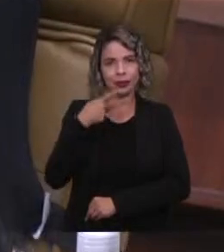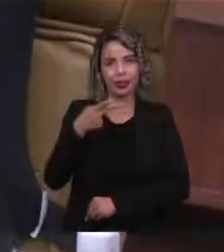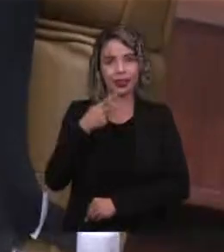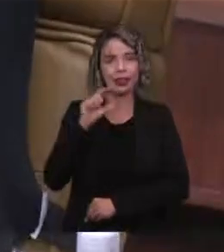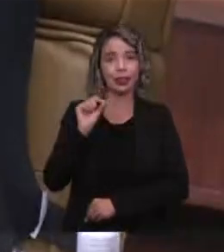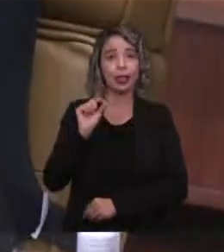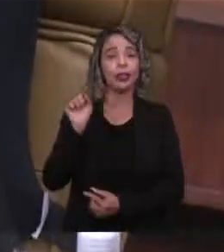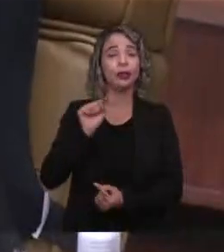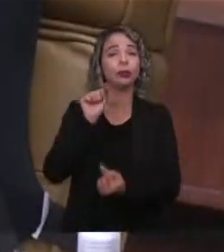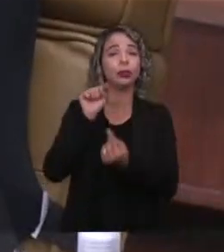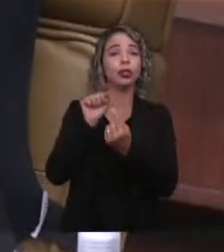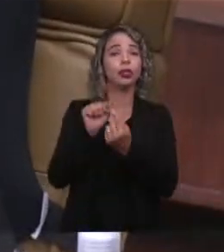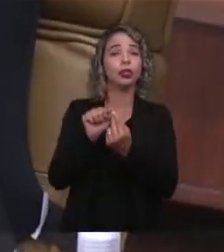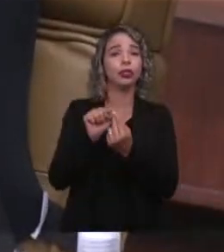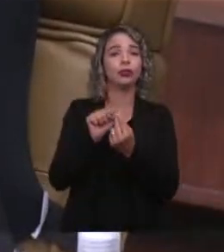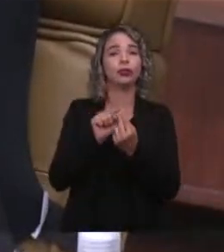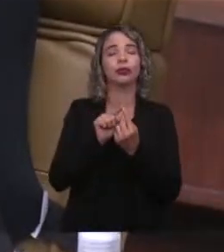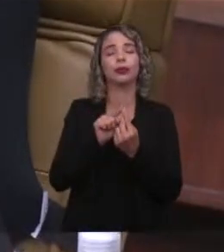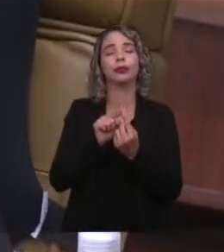que o propósito,